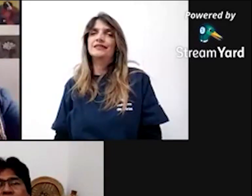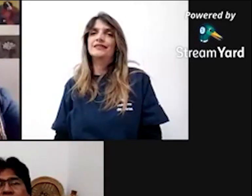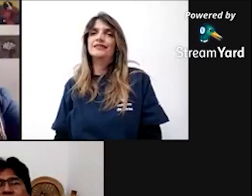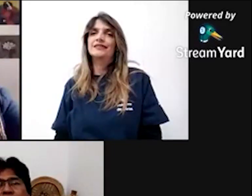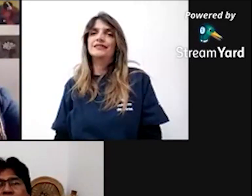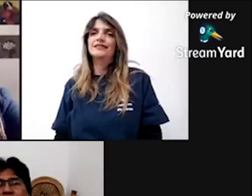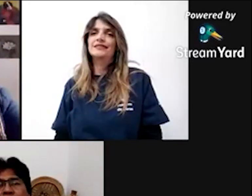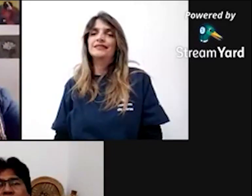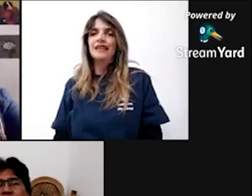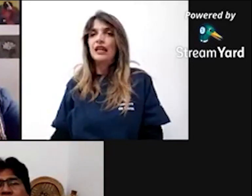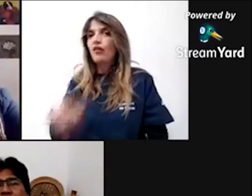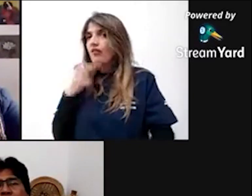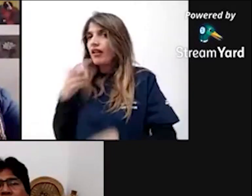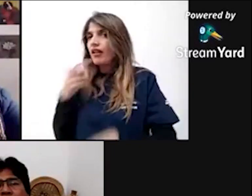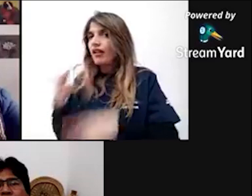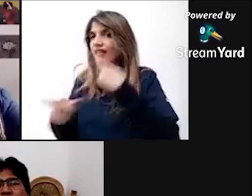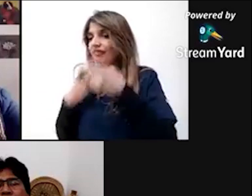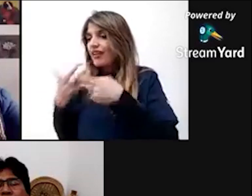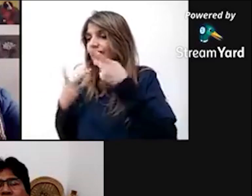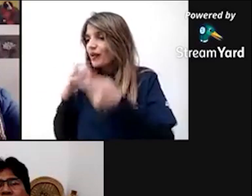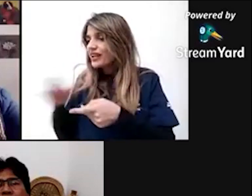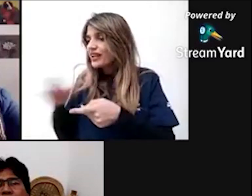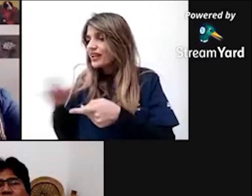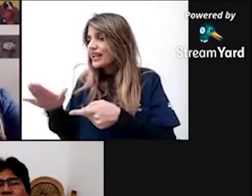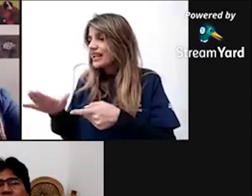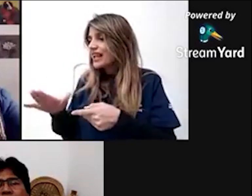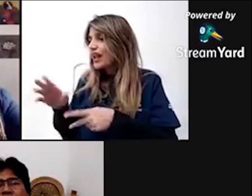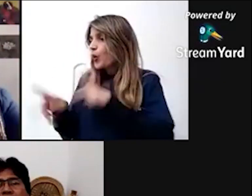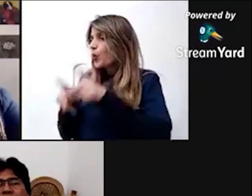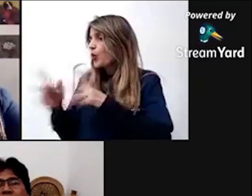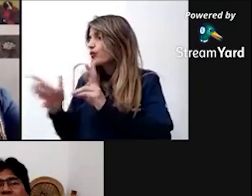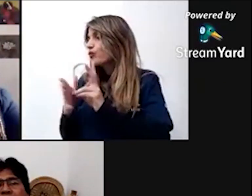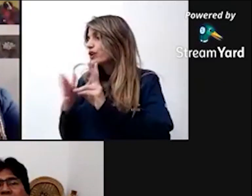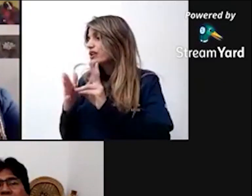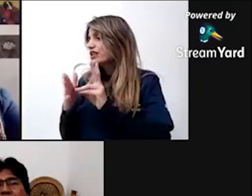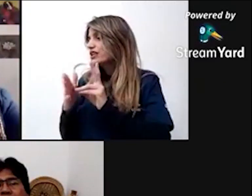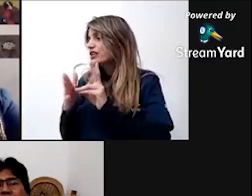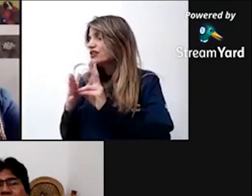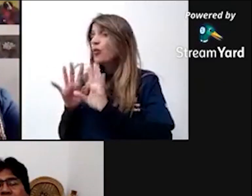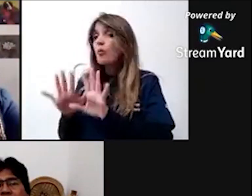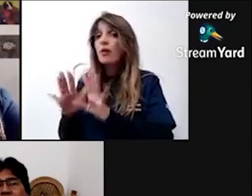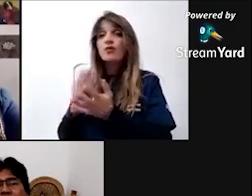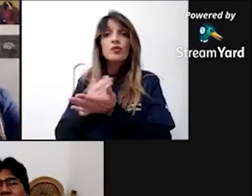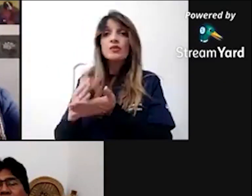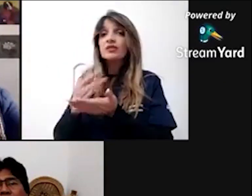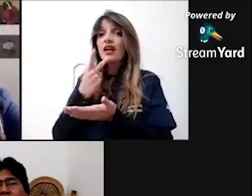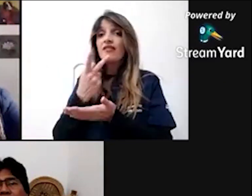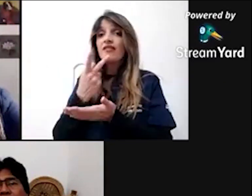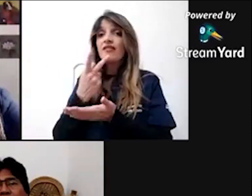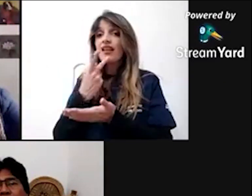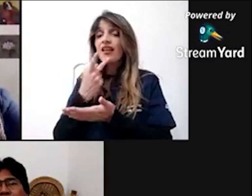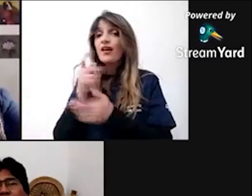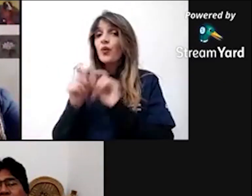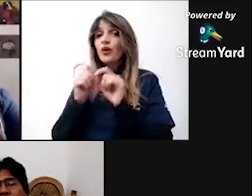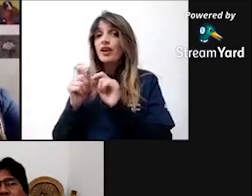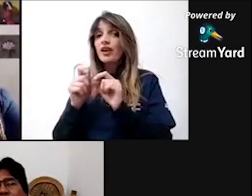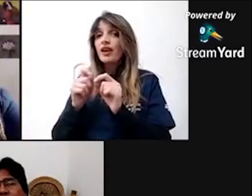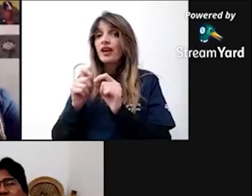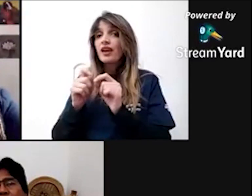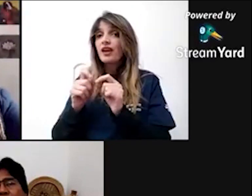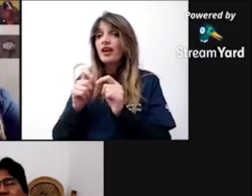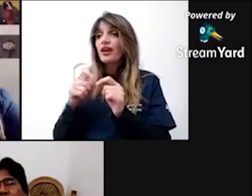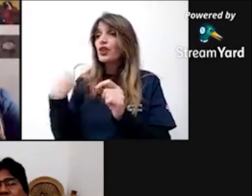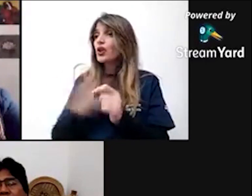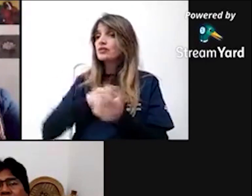eu não vou ficar falando para elas sobre os índios, né? Mas eu vou começar a falar da nossa pluralidade, eu